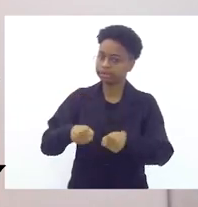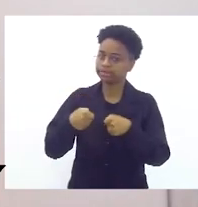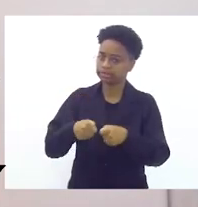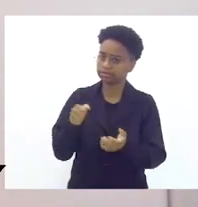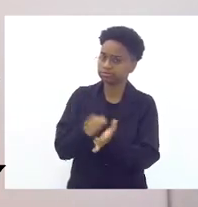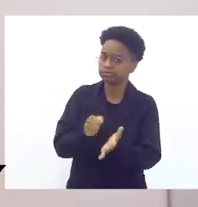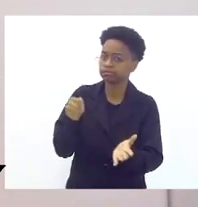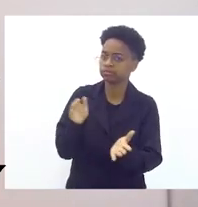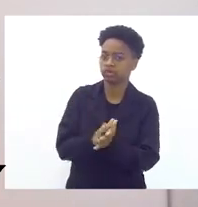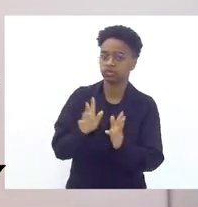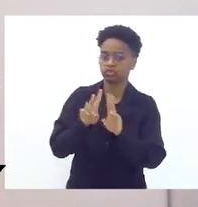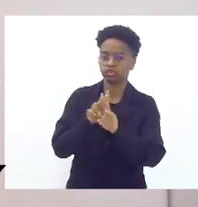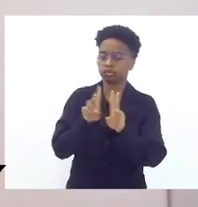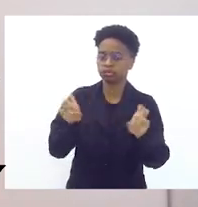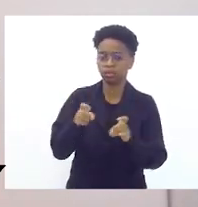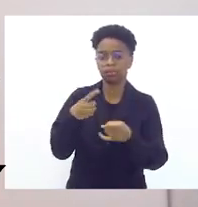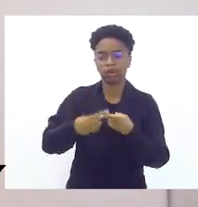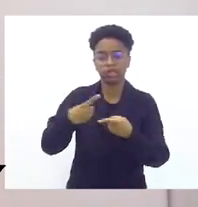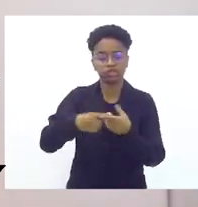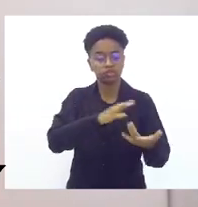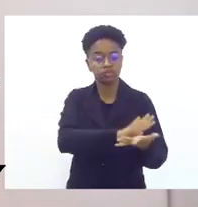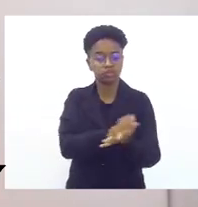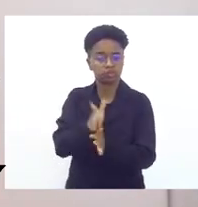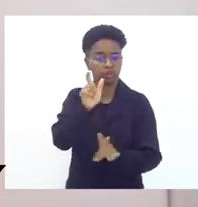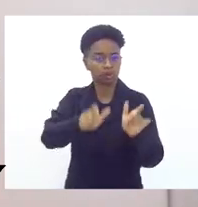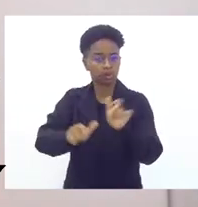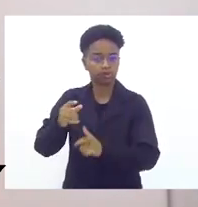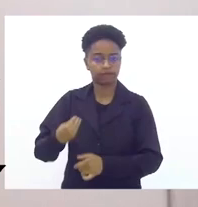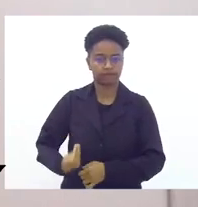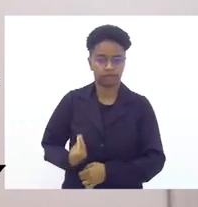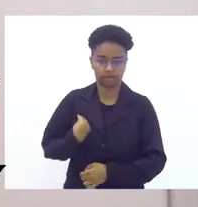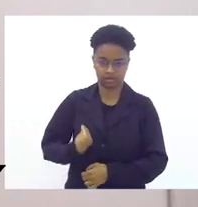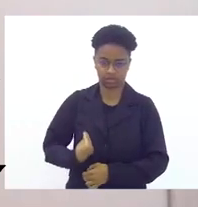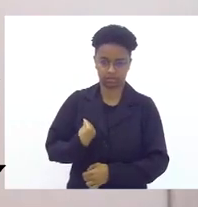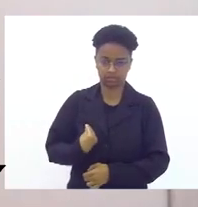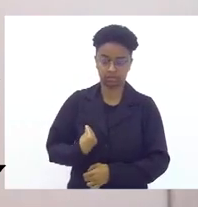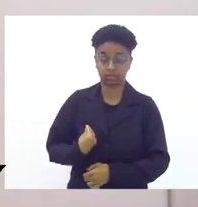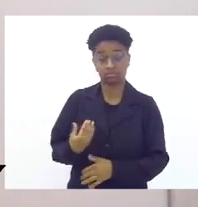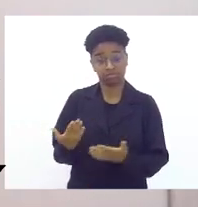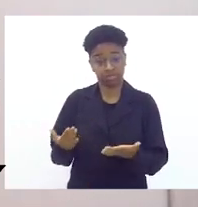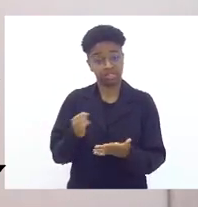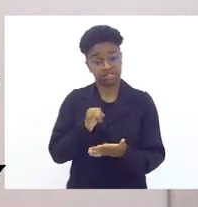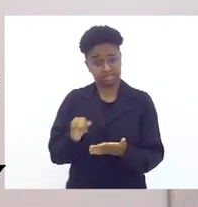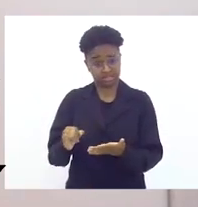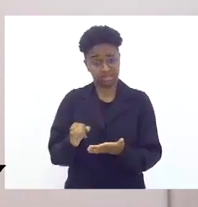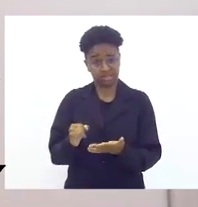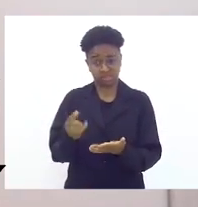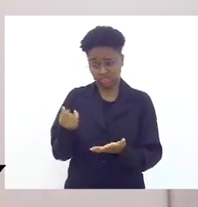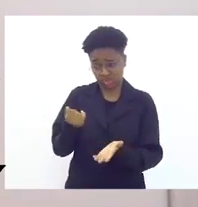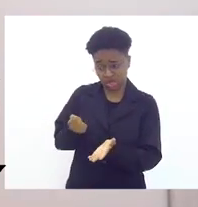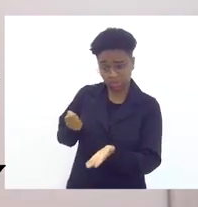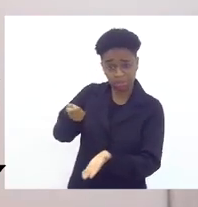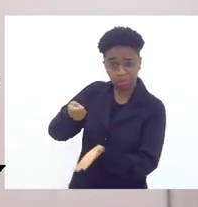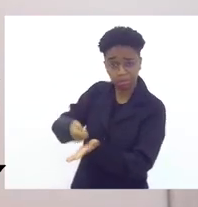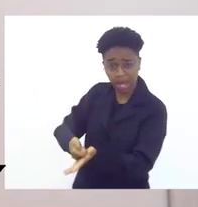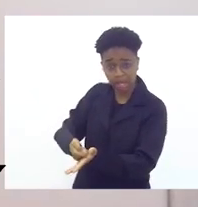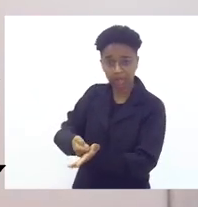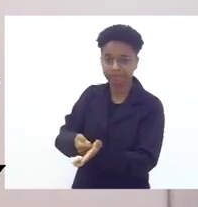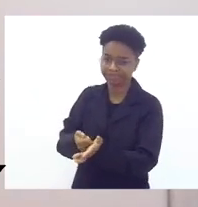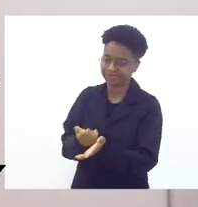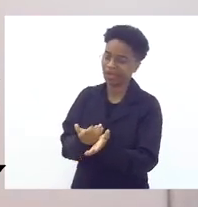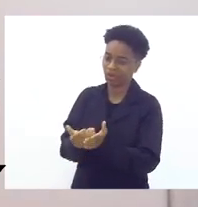pague sobre essas vidas destruídas E aí quando começa a sentir no bolso o negócio começa a mudar né porque